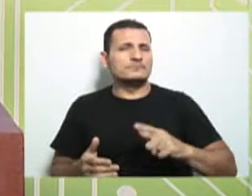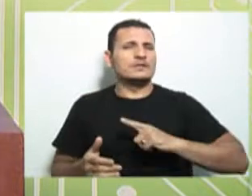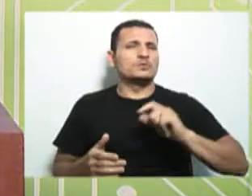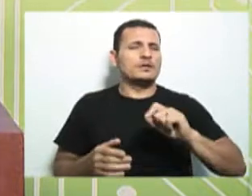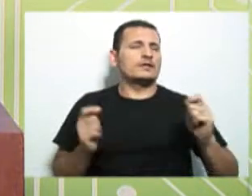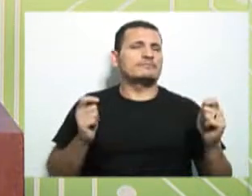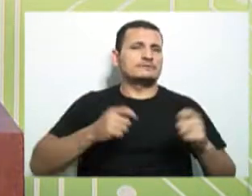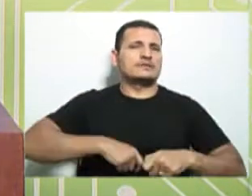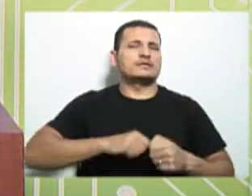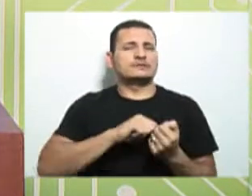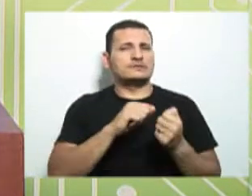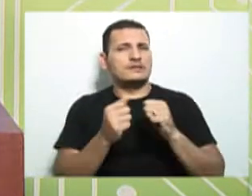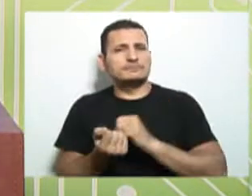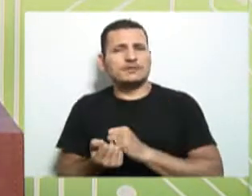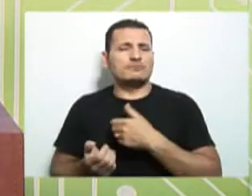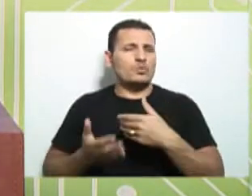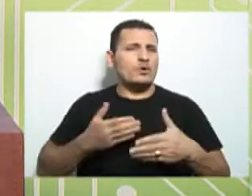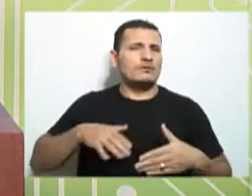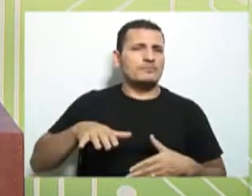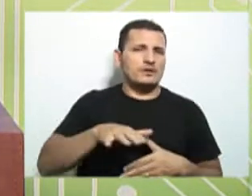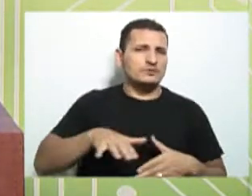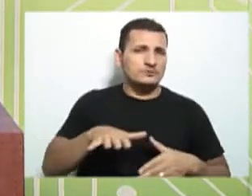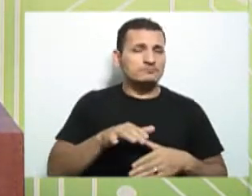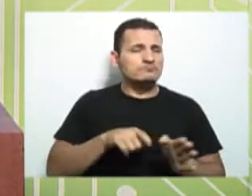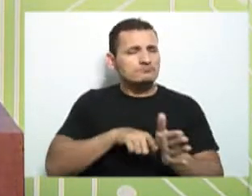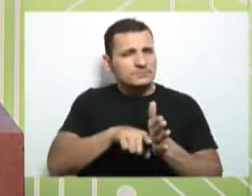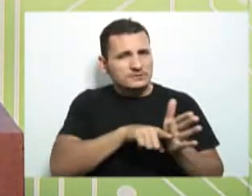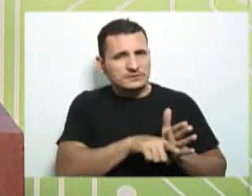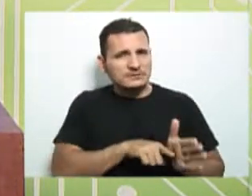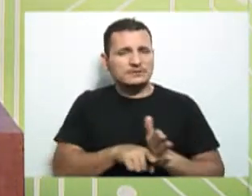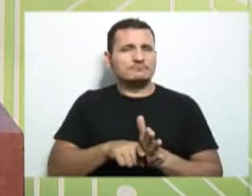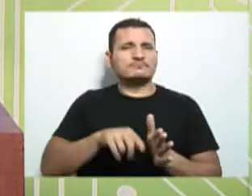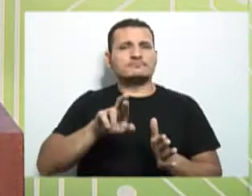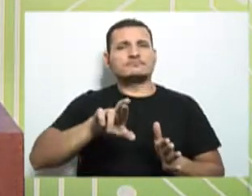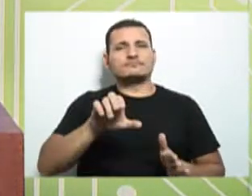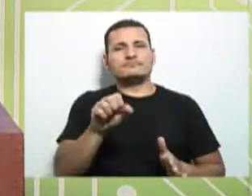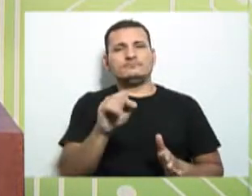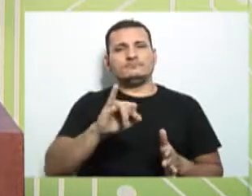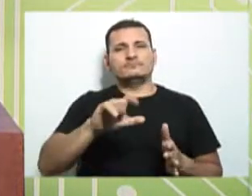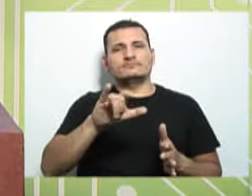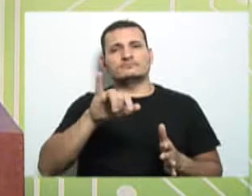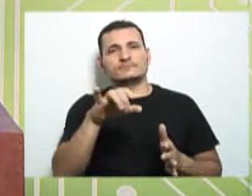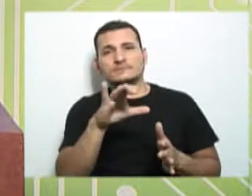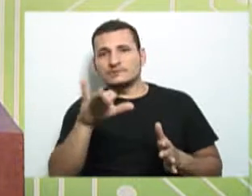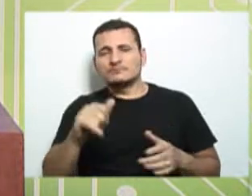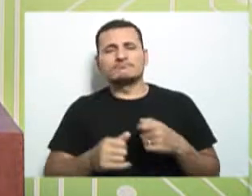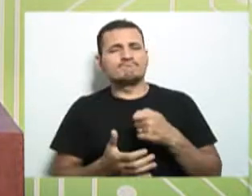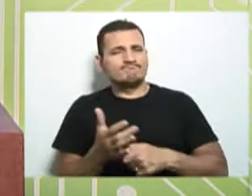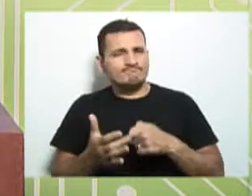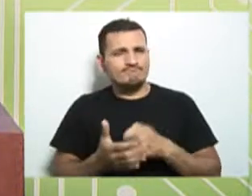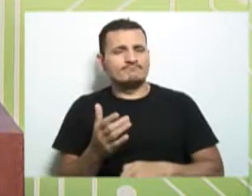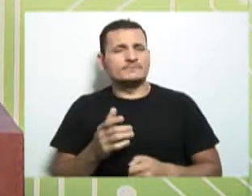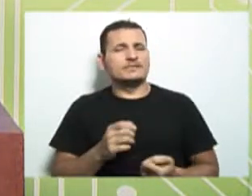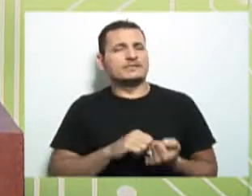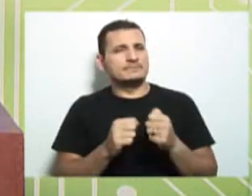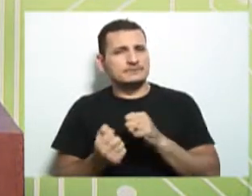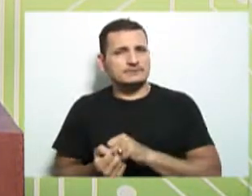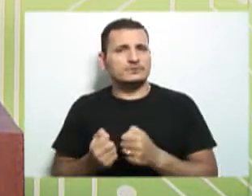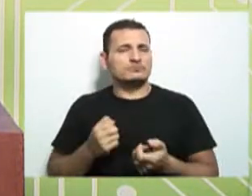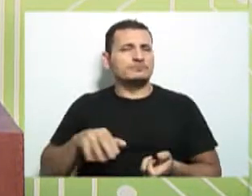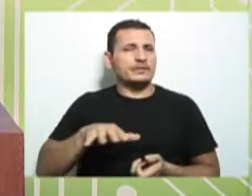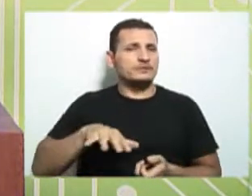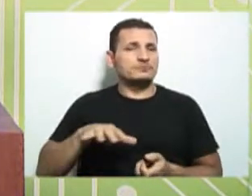resiliência. Trabalha isso, procura, pesquisa mais sobre isso. Resiliência, perseverança, para conseguir vencer.